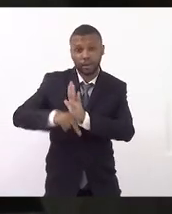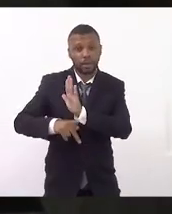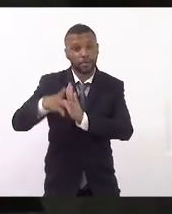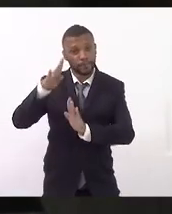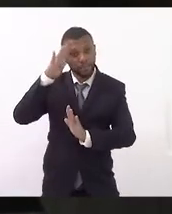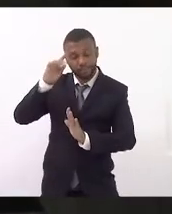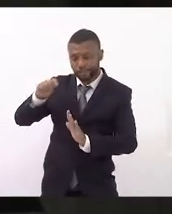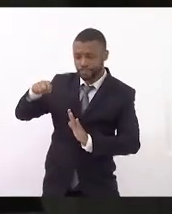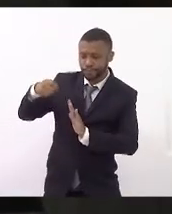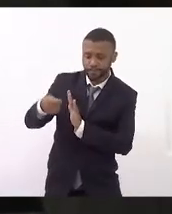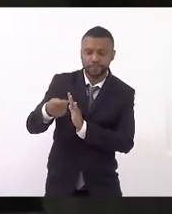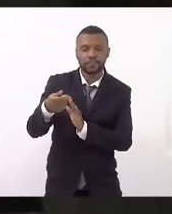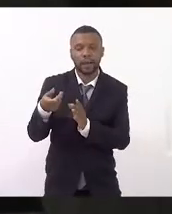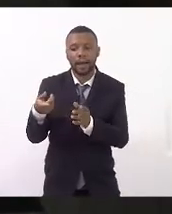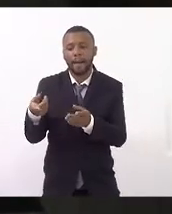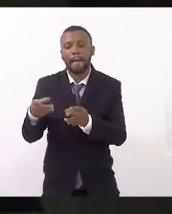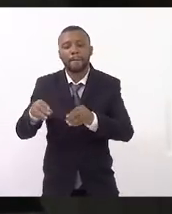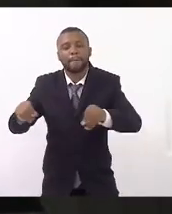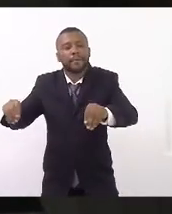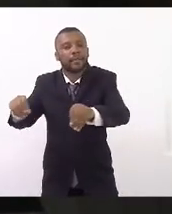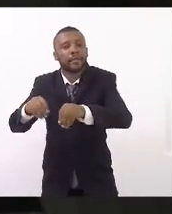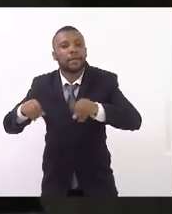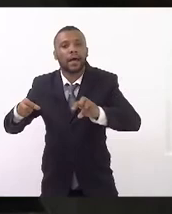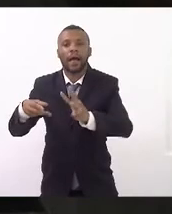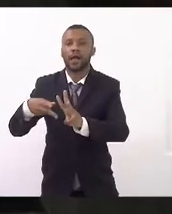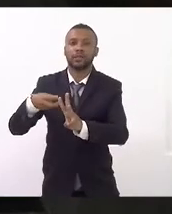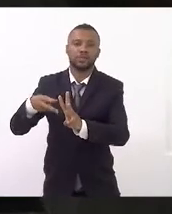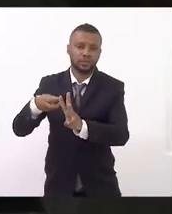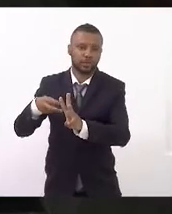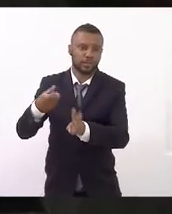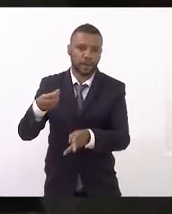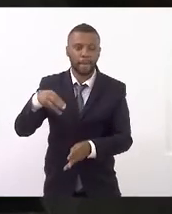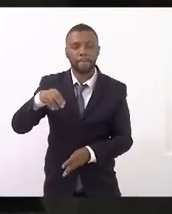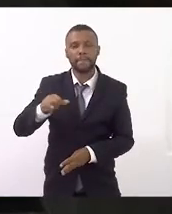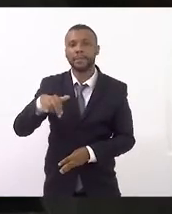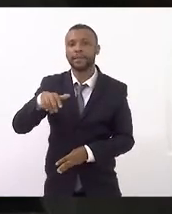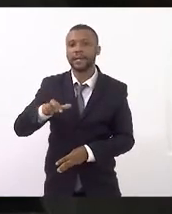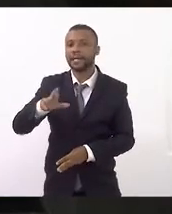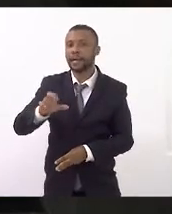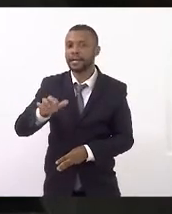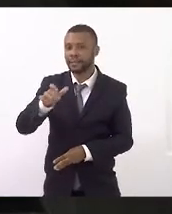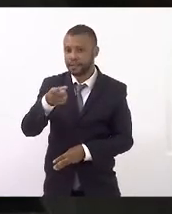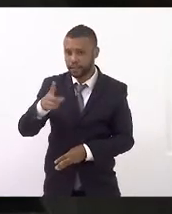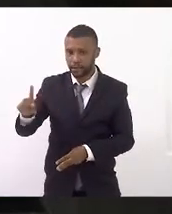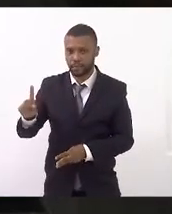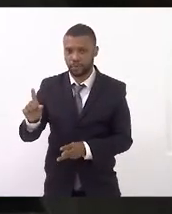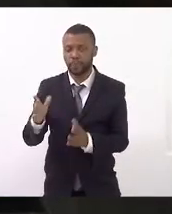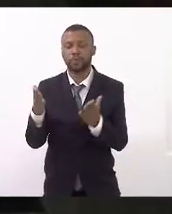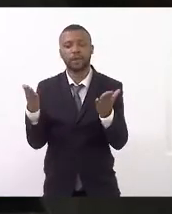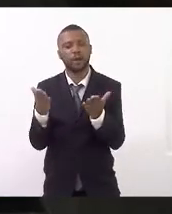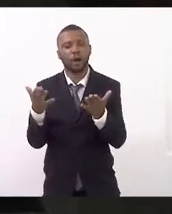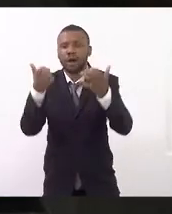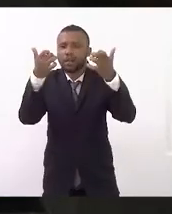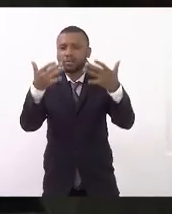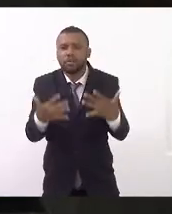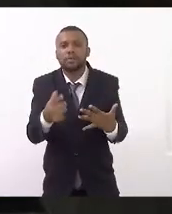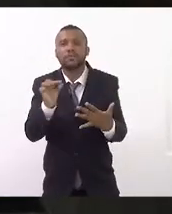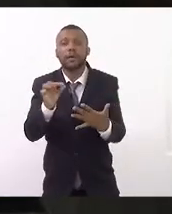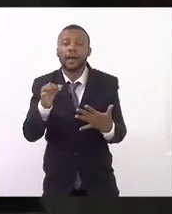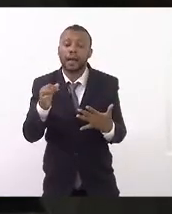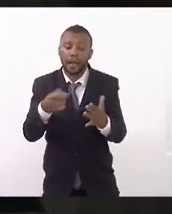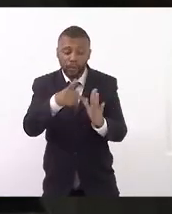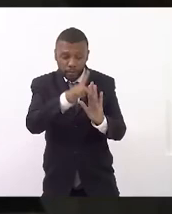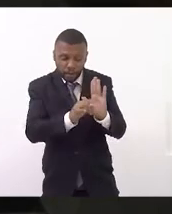da mineração em terras indígenas. E agora eu falo, é importante o projeto do deputado André?